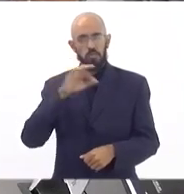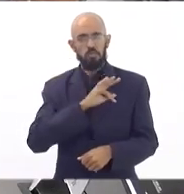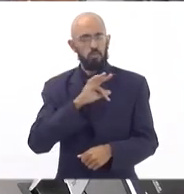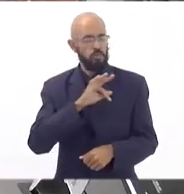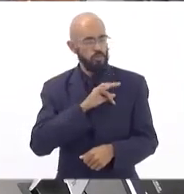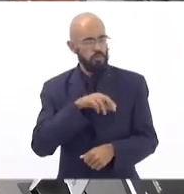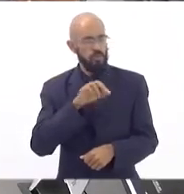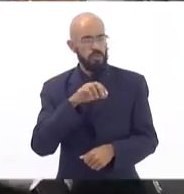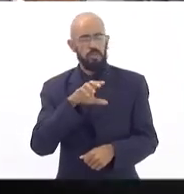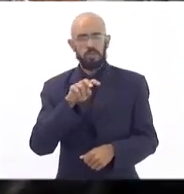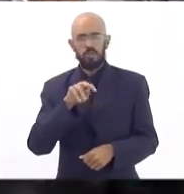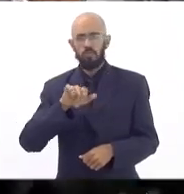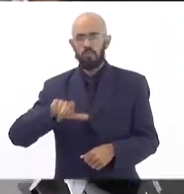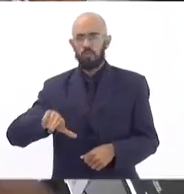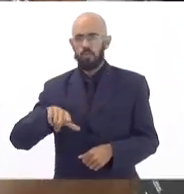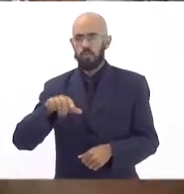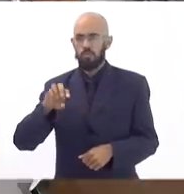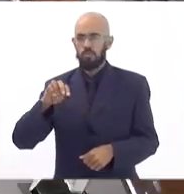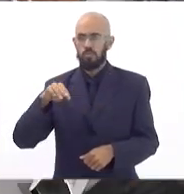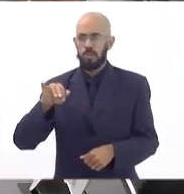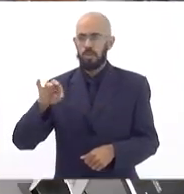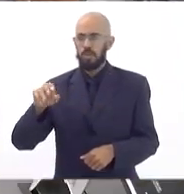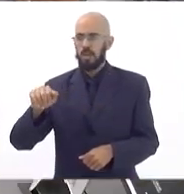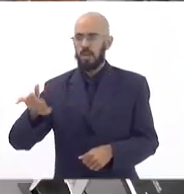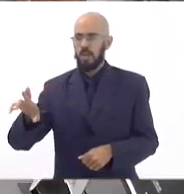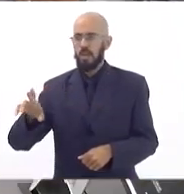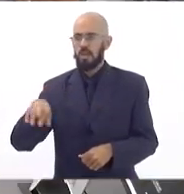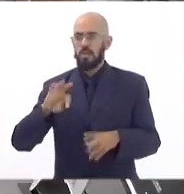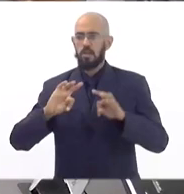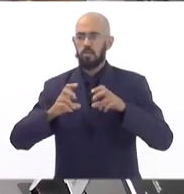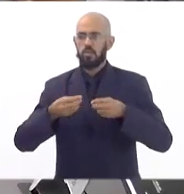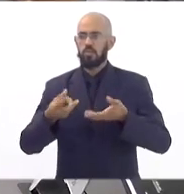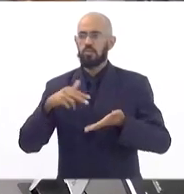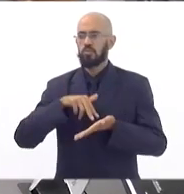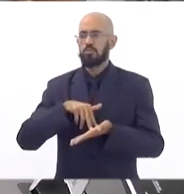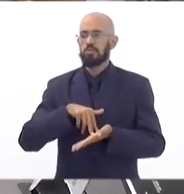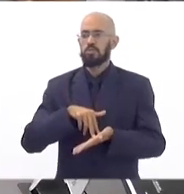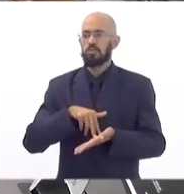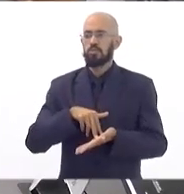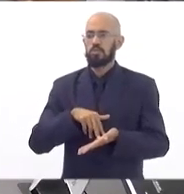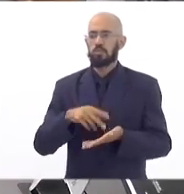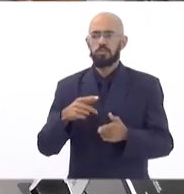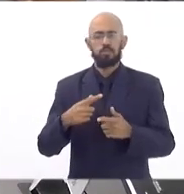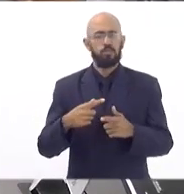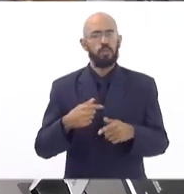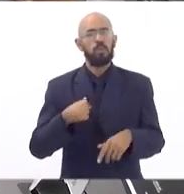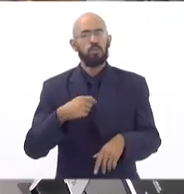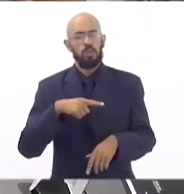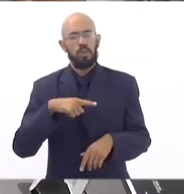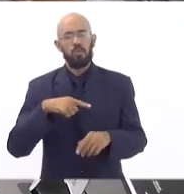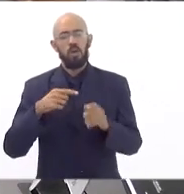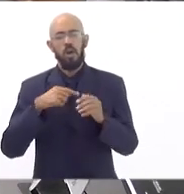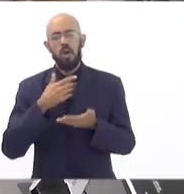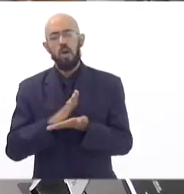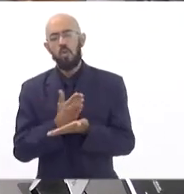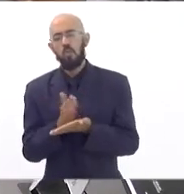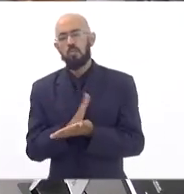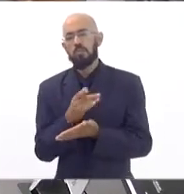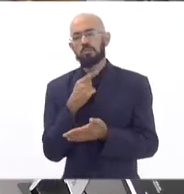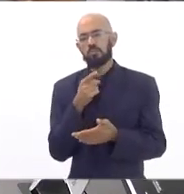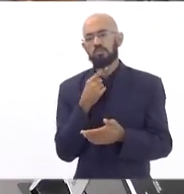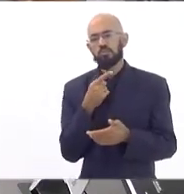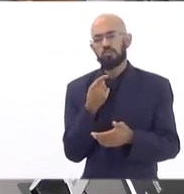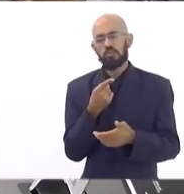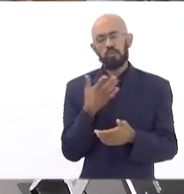militar e todos os demais de presente aqui realmente eu sou algumas indagações que eu gostaria de